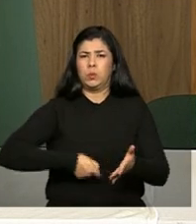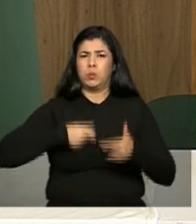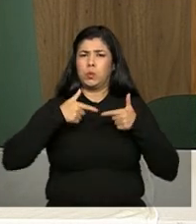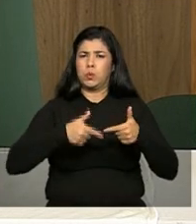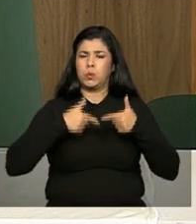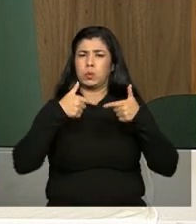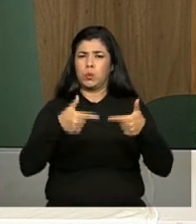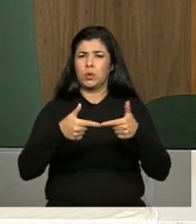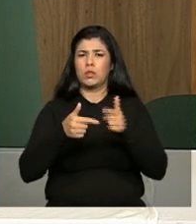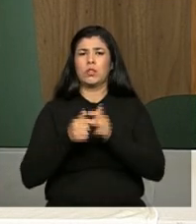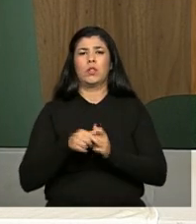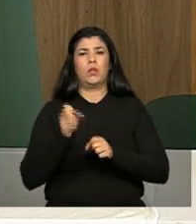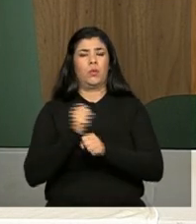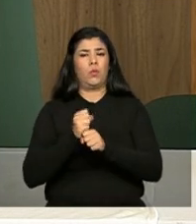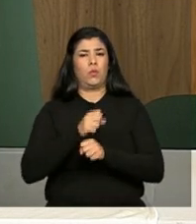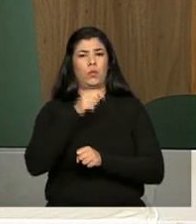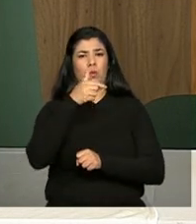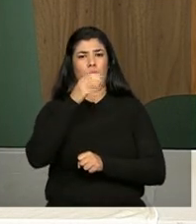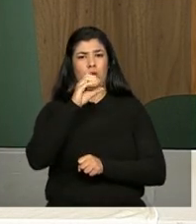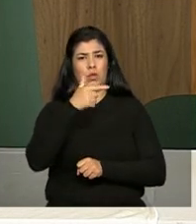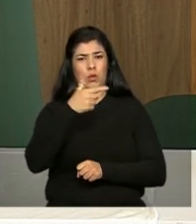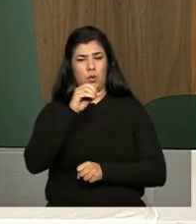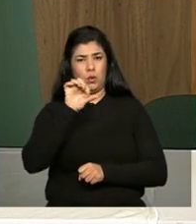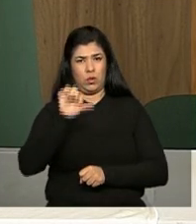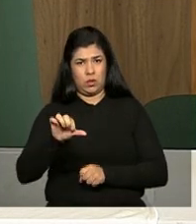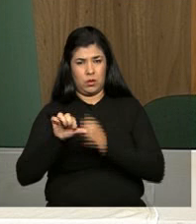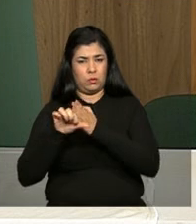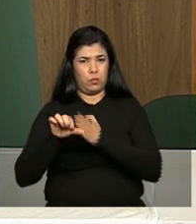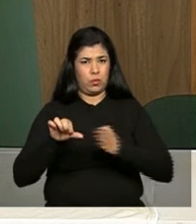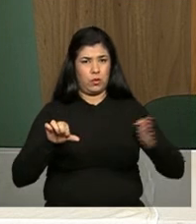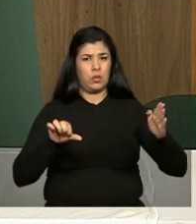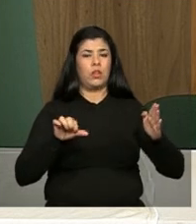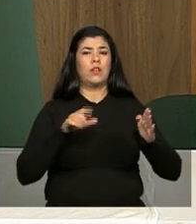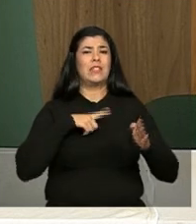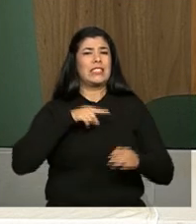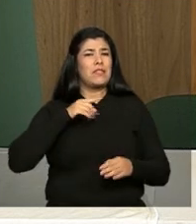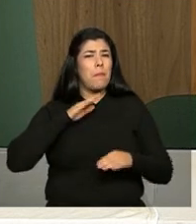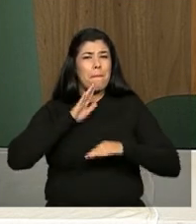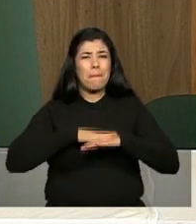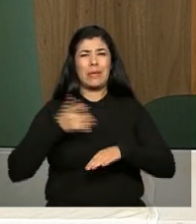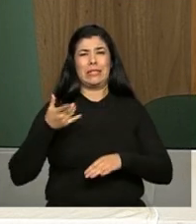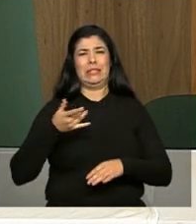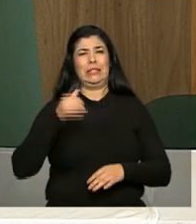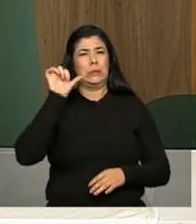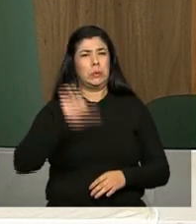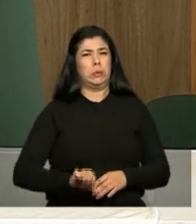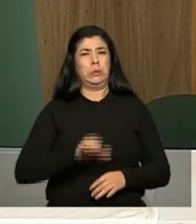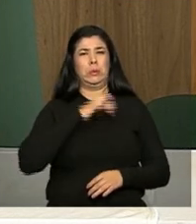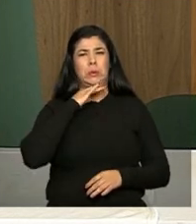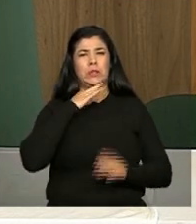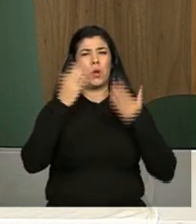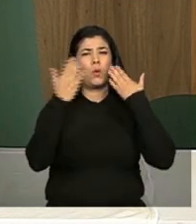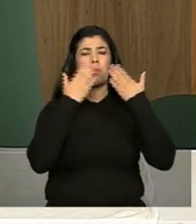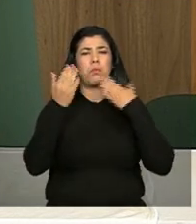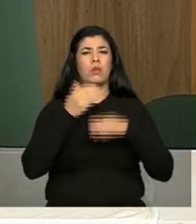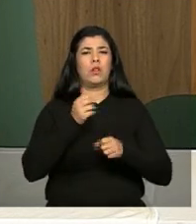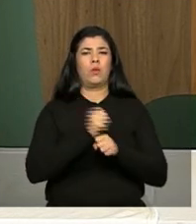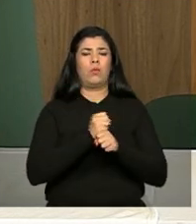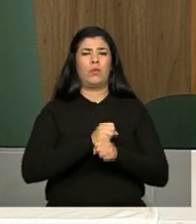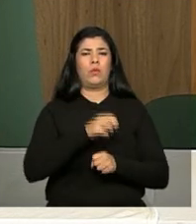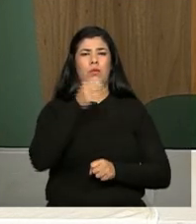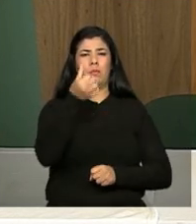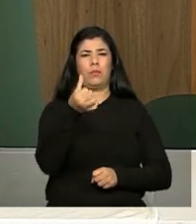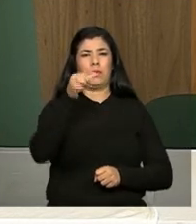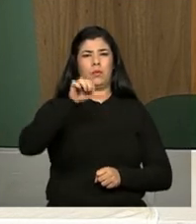desde 2009 que foi a mais grave crise de 1929 tanto é assim que o Brasil